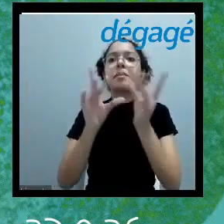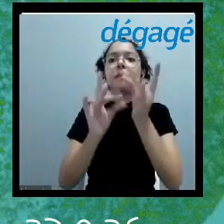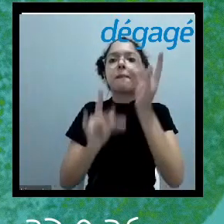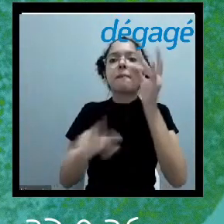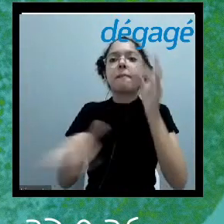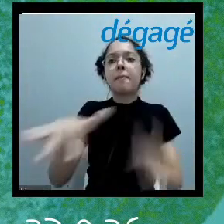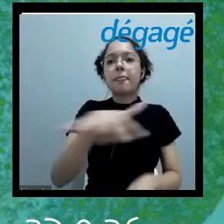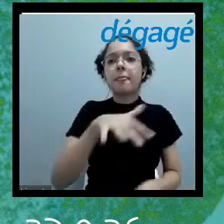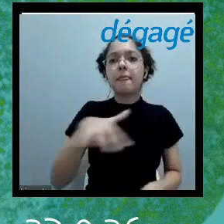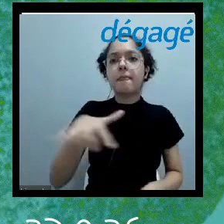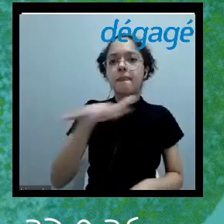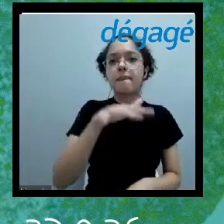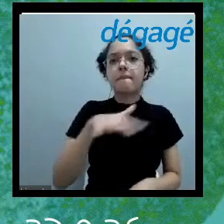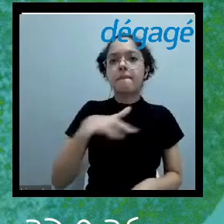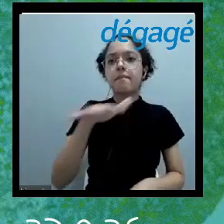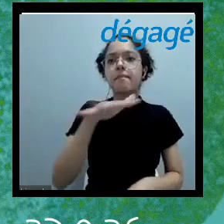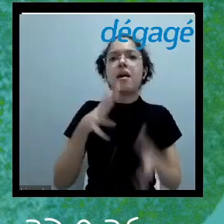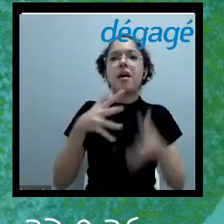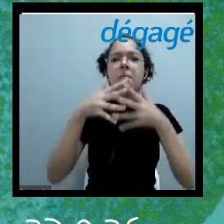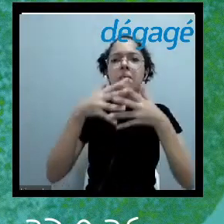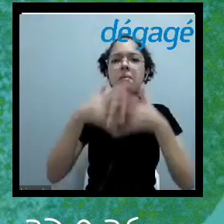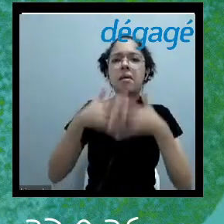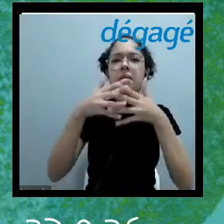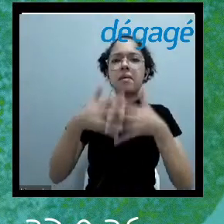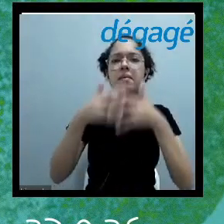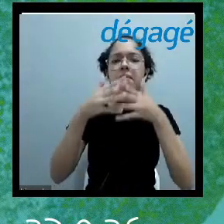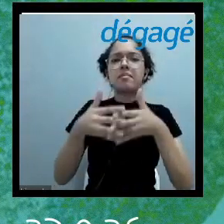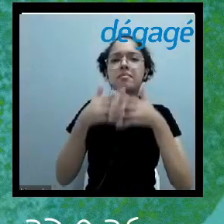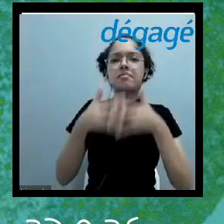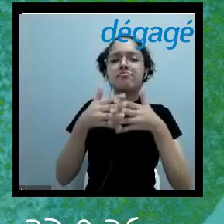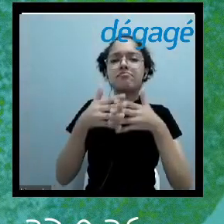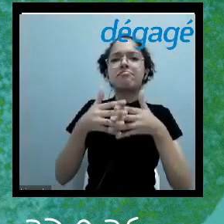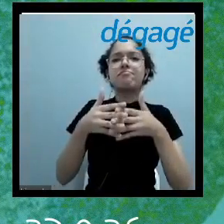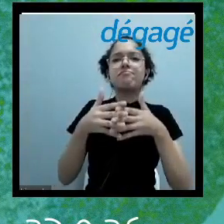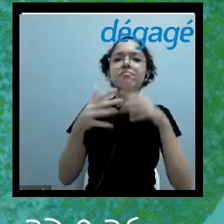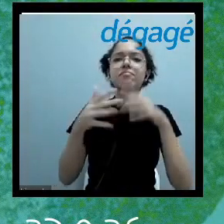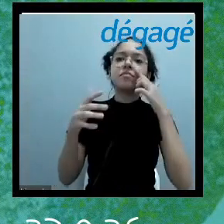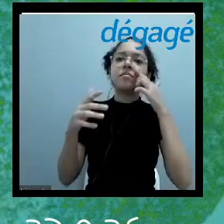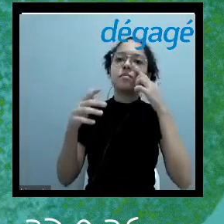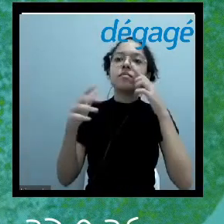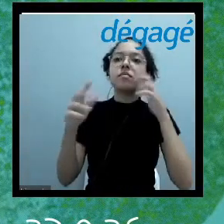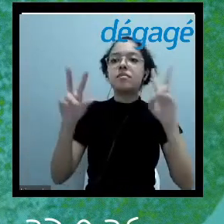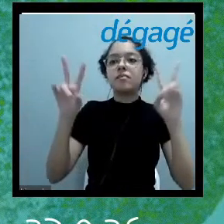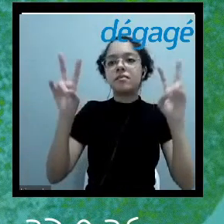muito cheia de complexidades, assim. Eu acho que realmente tem uma coisa de quando você chega